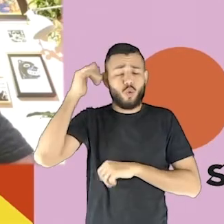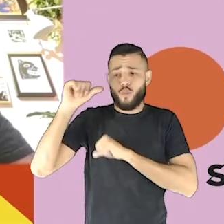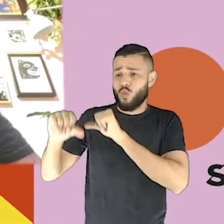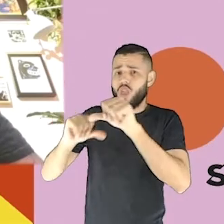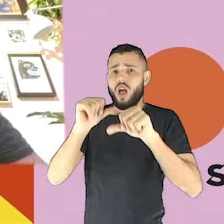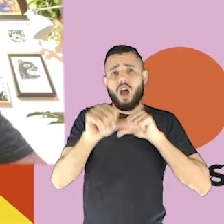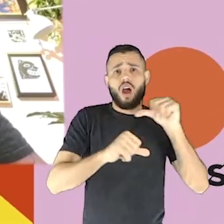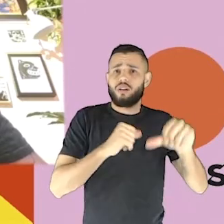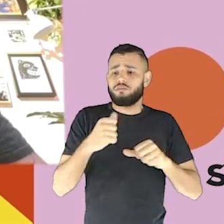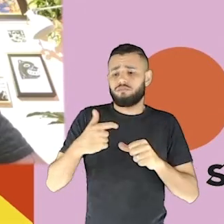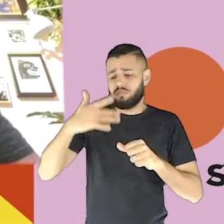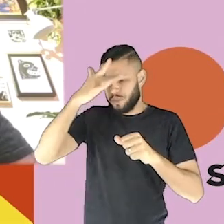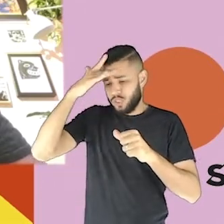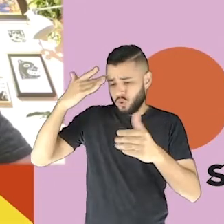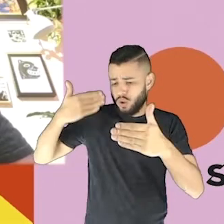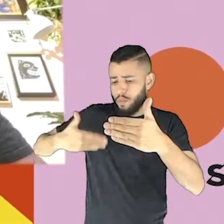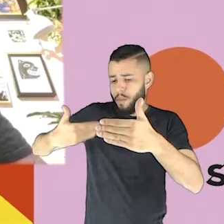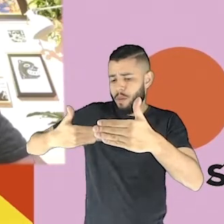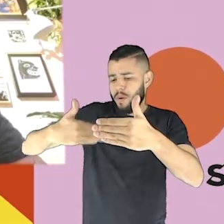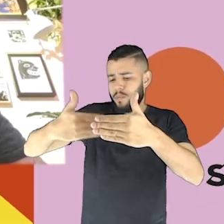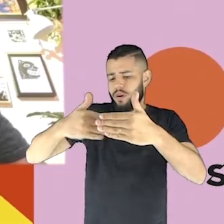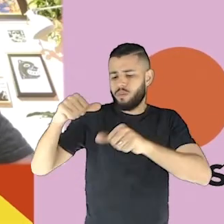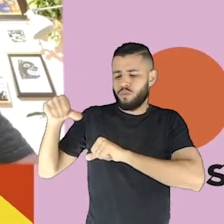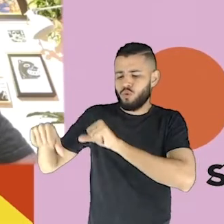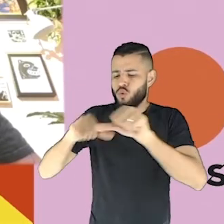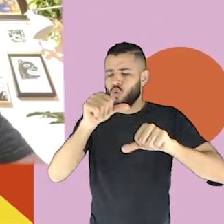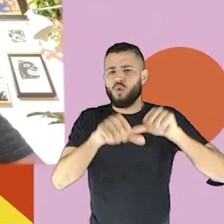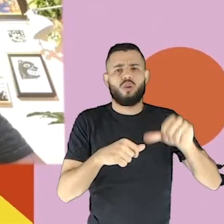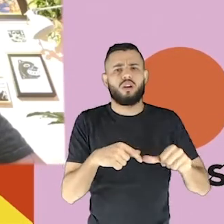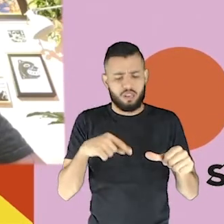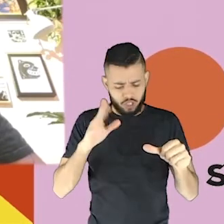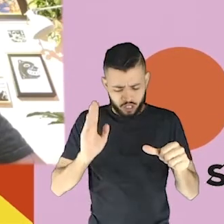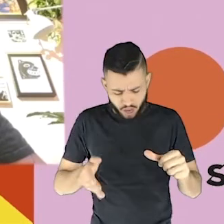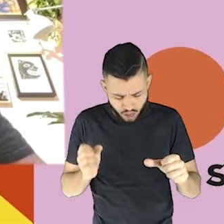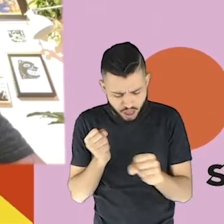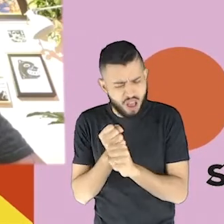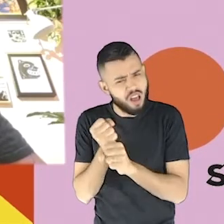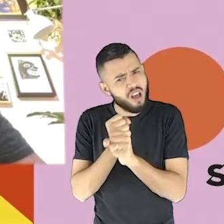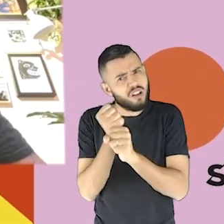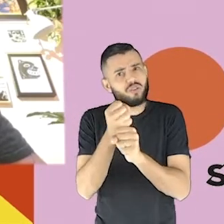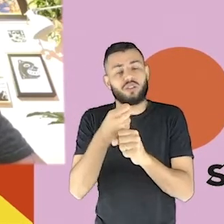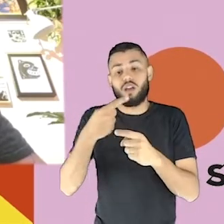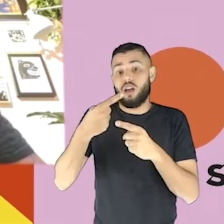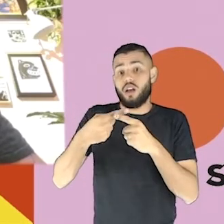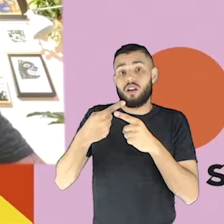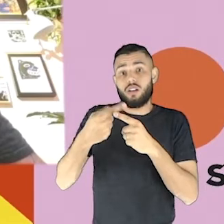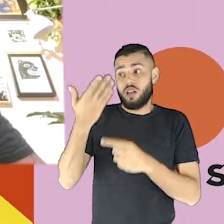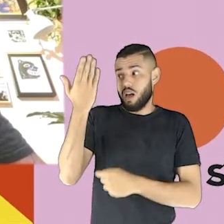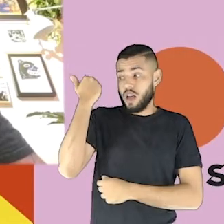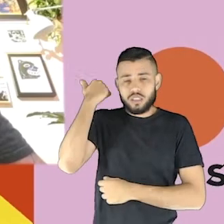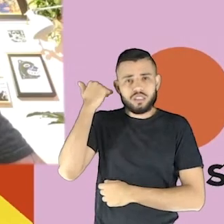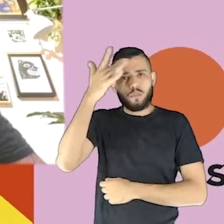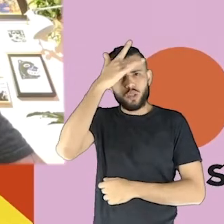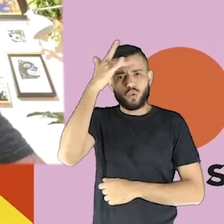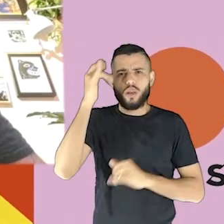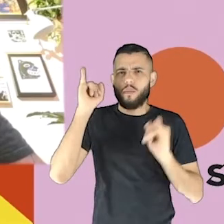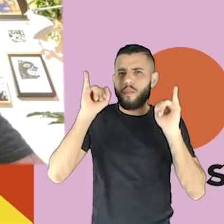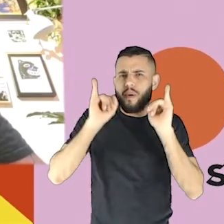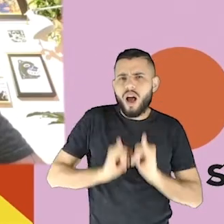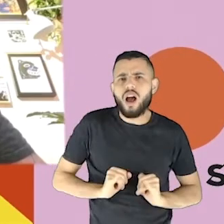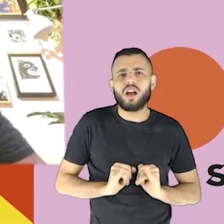né? A geração mudou, né? A gente está falando aí de anos e anos e anos, né? Então, é aquilo que eu falei. Antes as pessoas eram mais magras, antes as pessoas